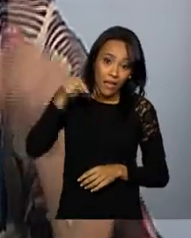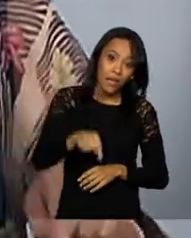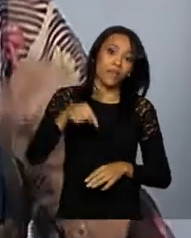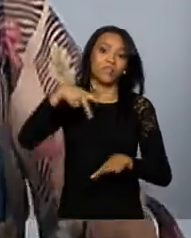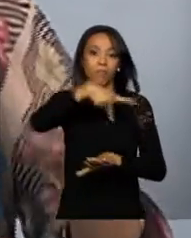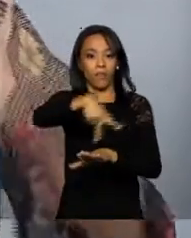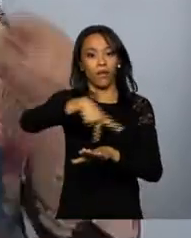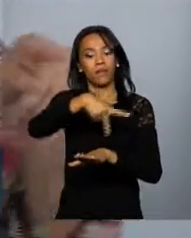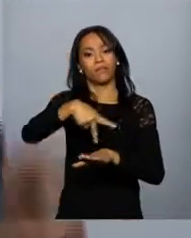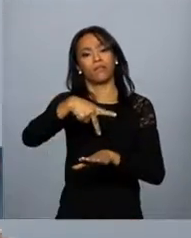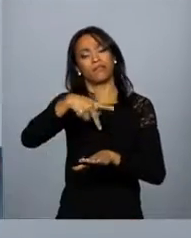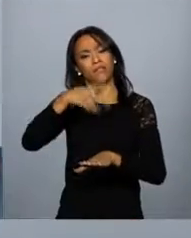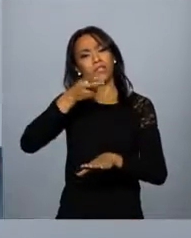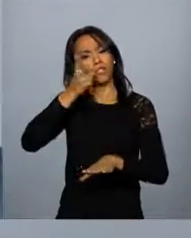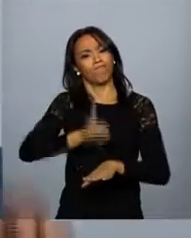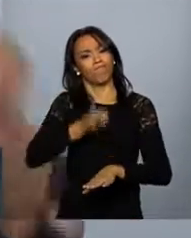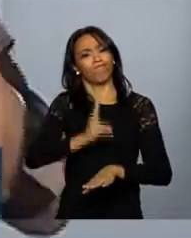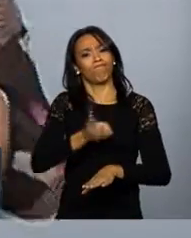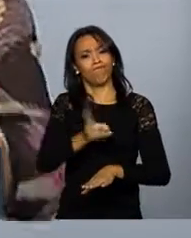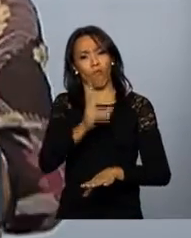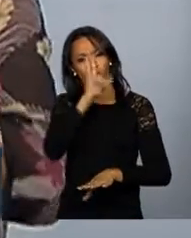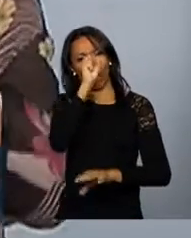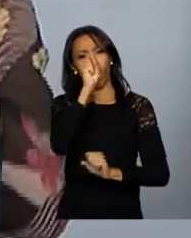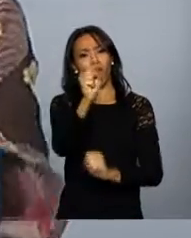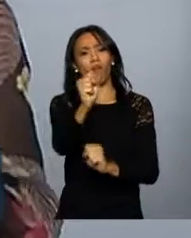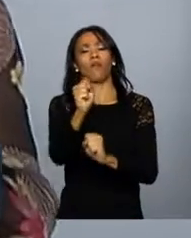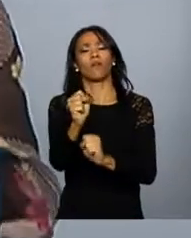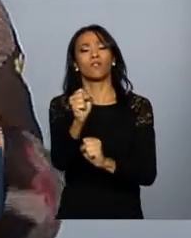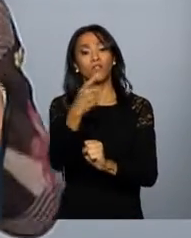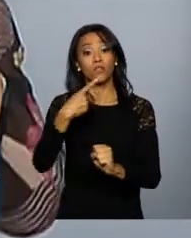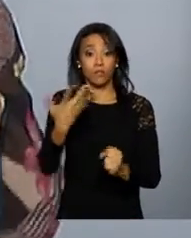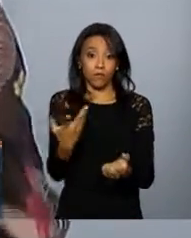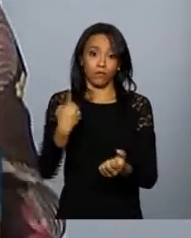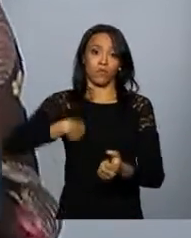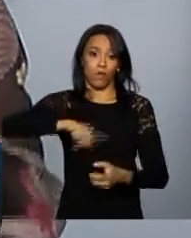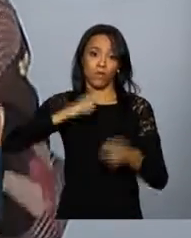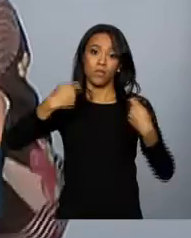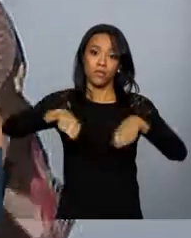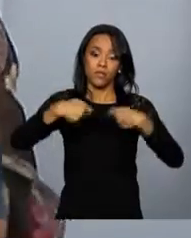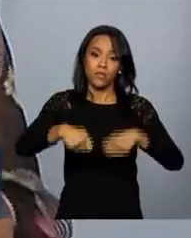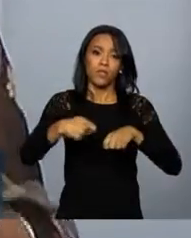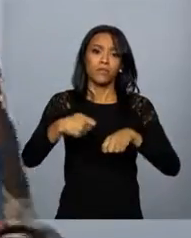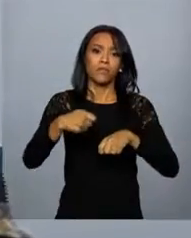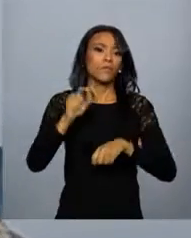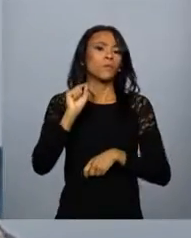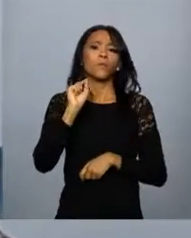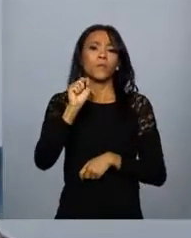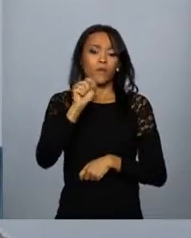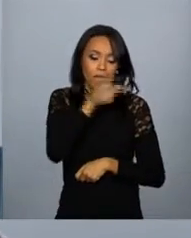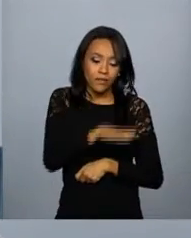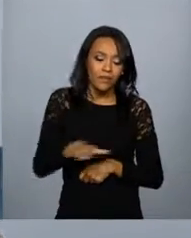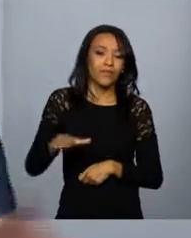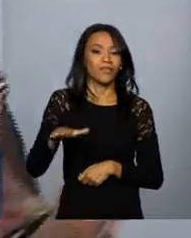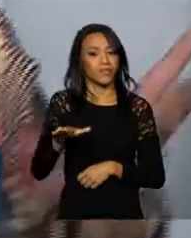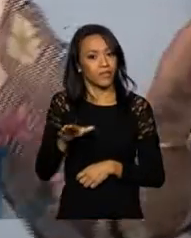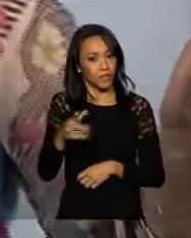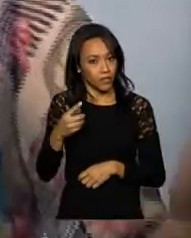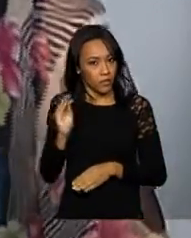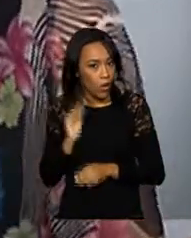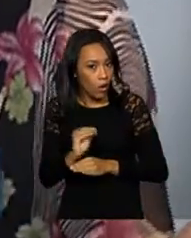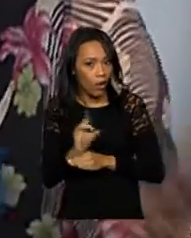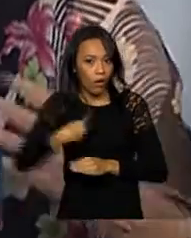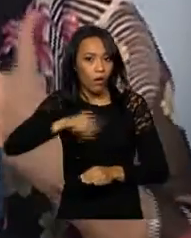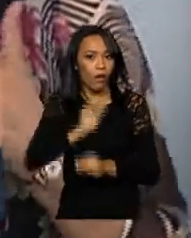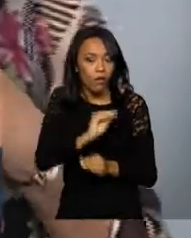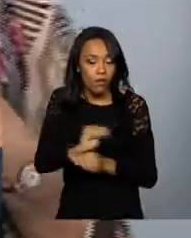seja cada vez um país forte, nós precisamos de ter as crianças protegidas. E